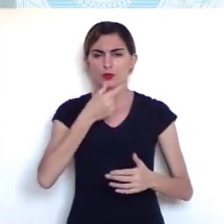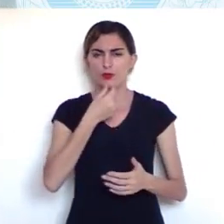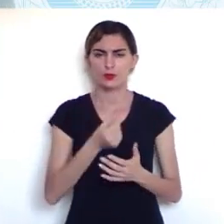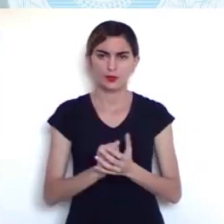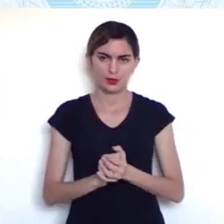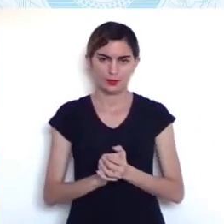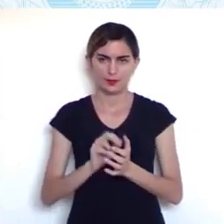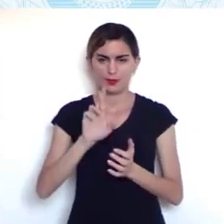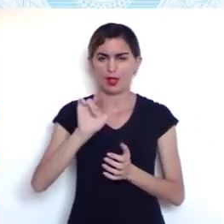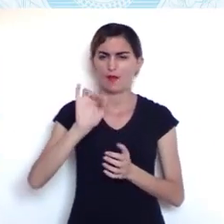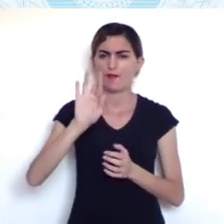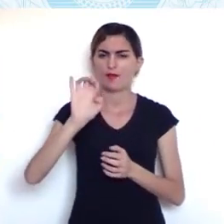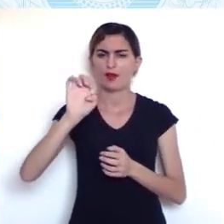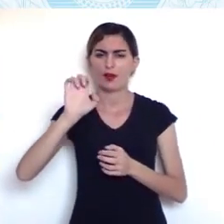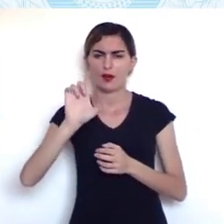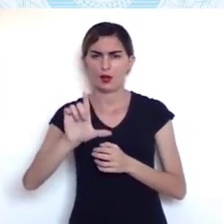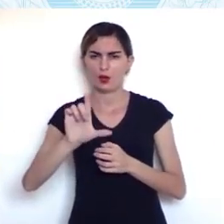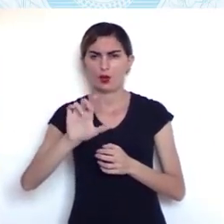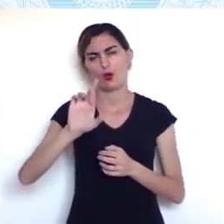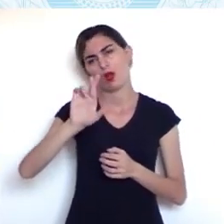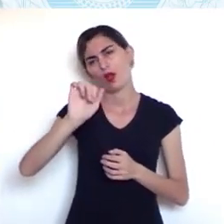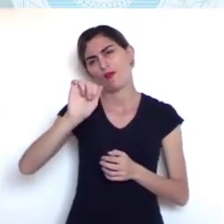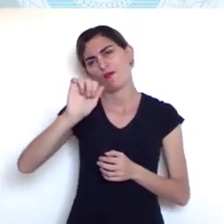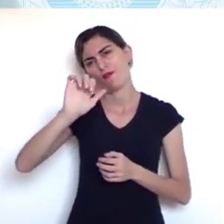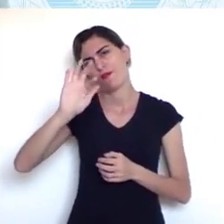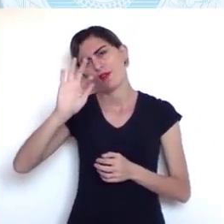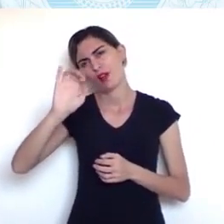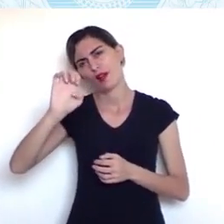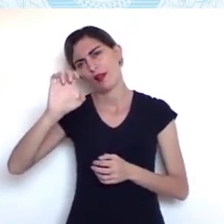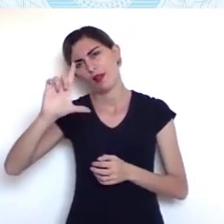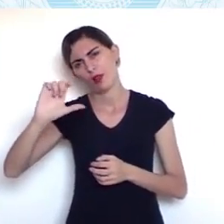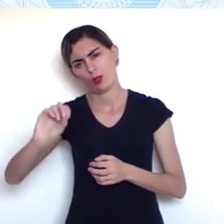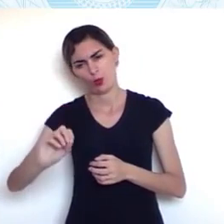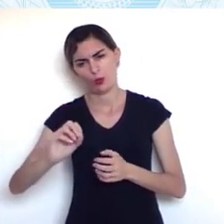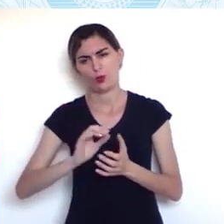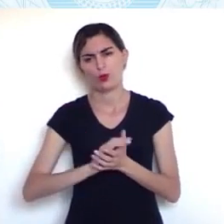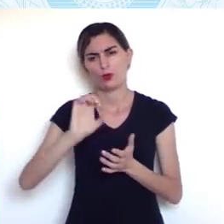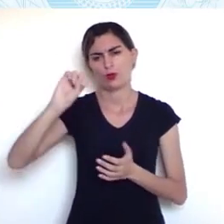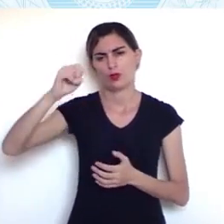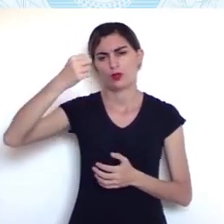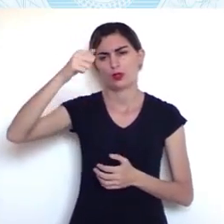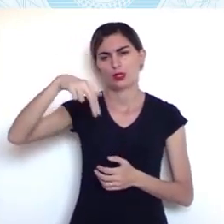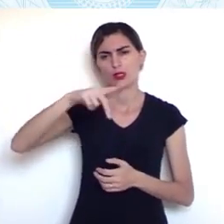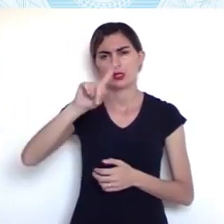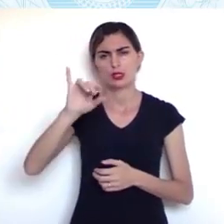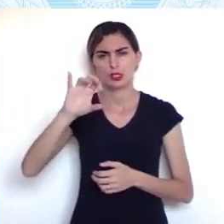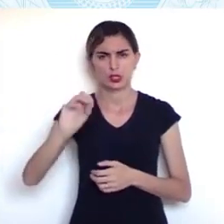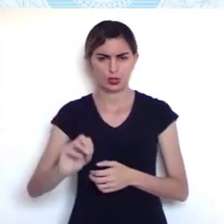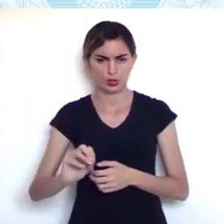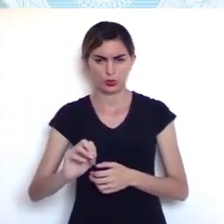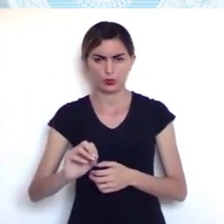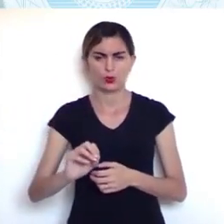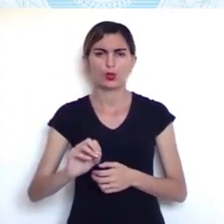Rafael, o Raffaello de Sanzio, ele tem